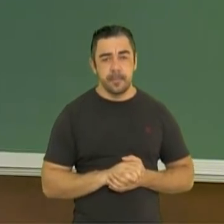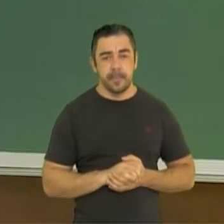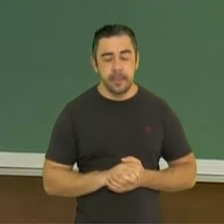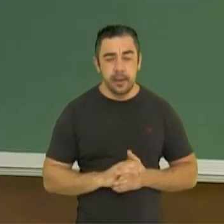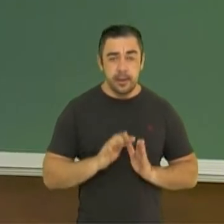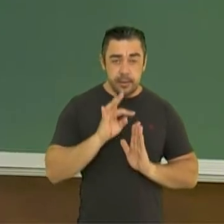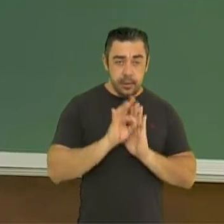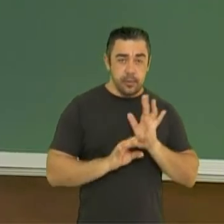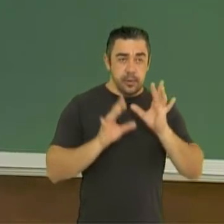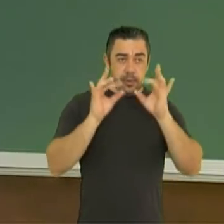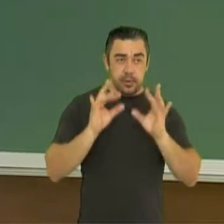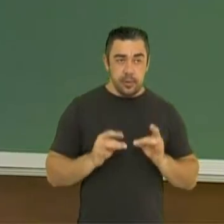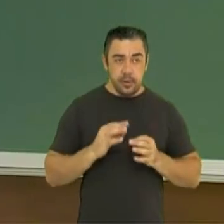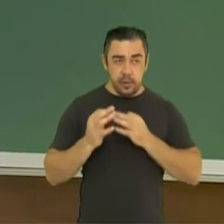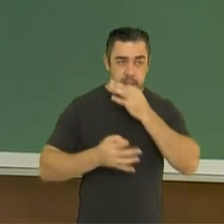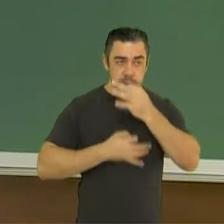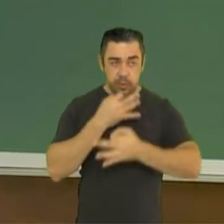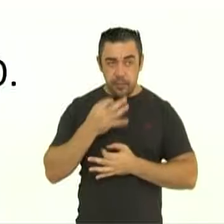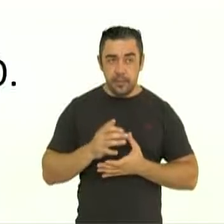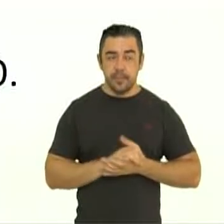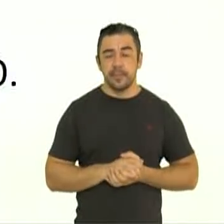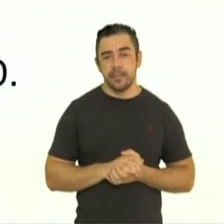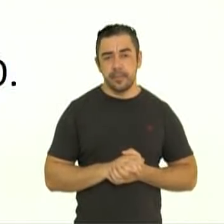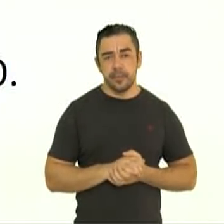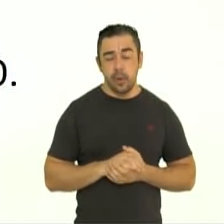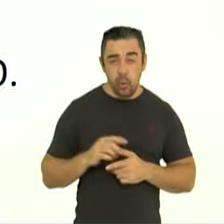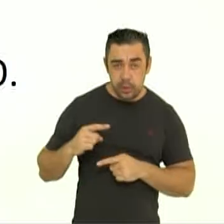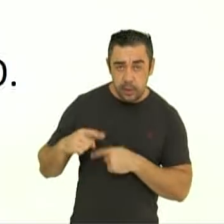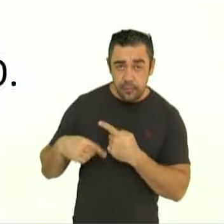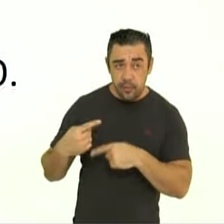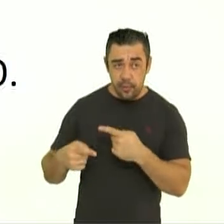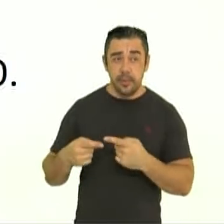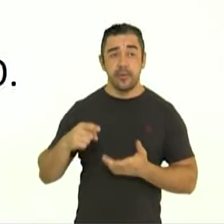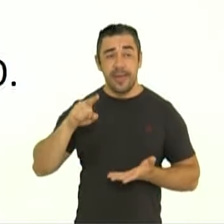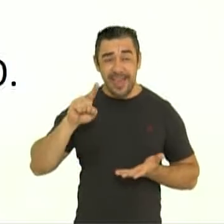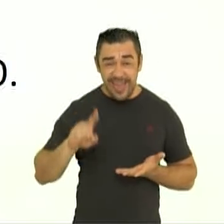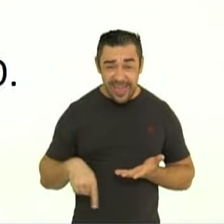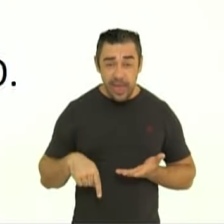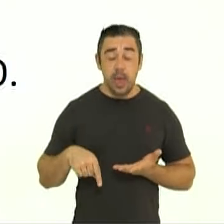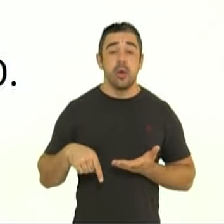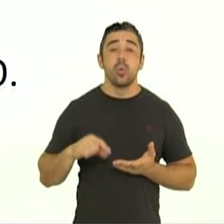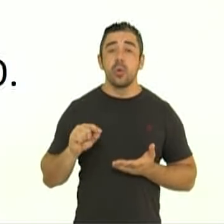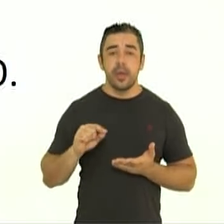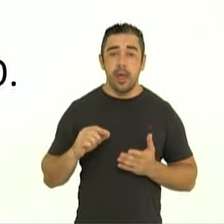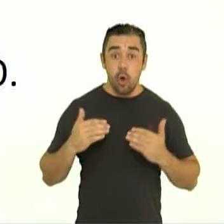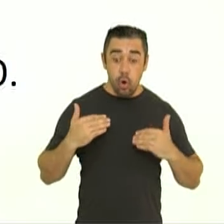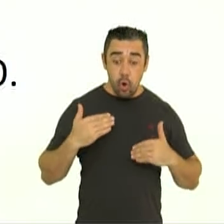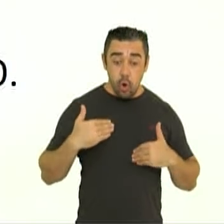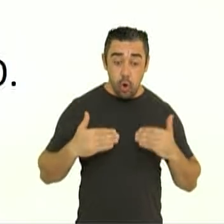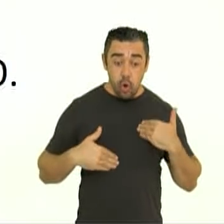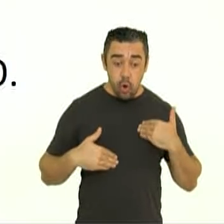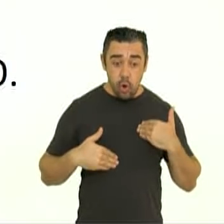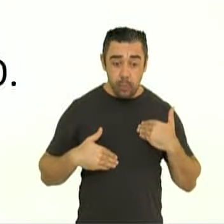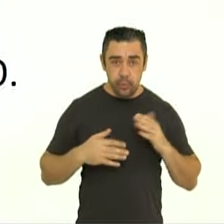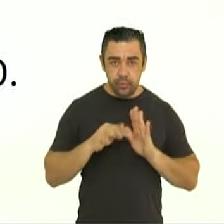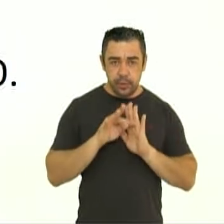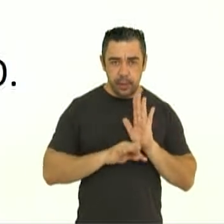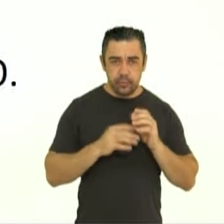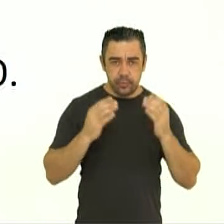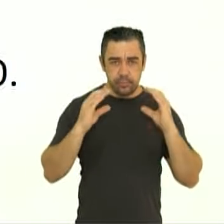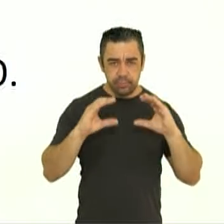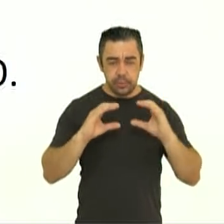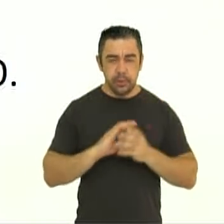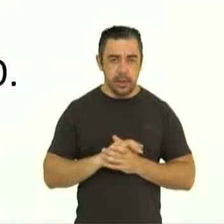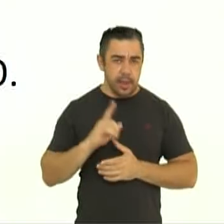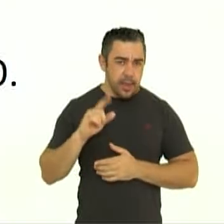o texto dissertativo argumentativo. O desenvolvimento, gente, é justamente o corpo da redação, tá? É nele que nós vamos